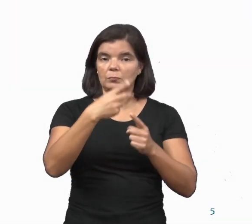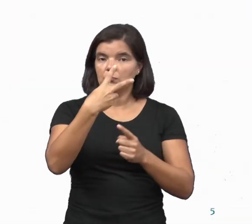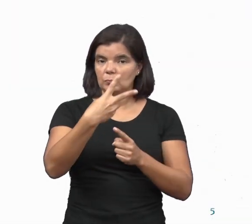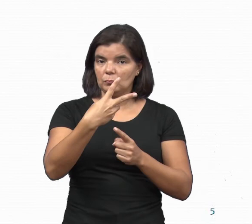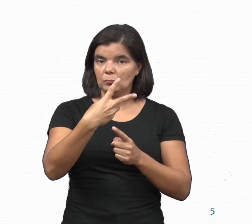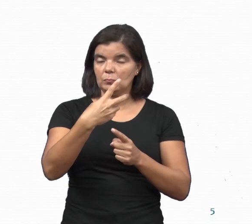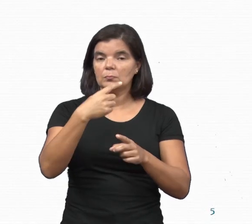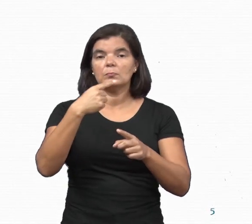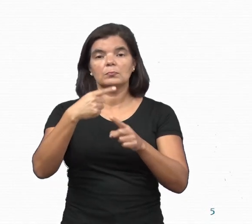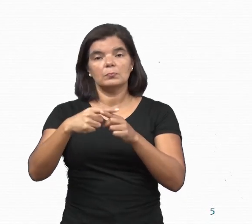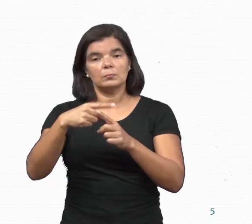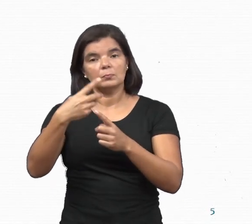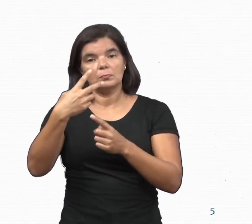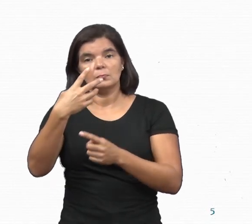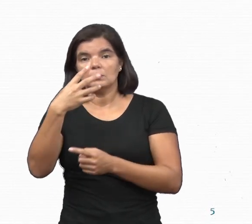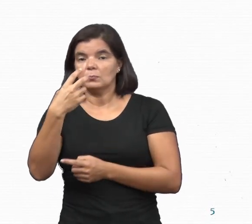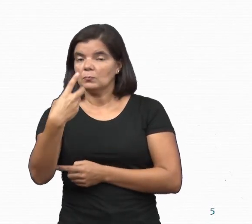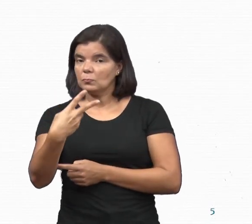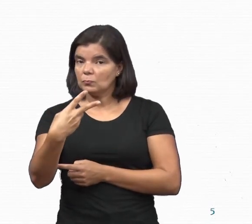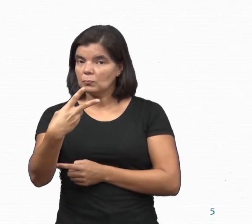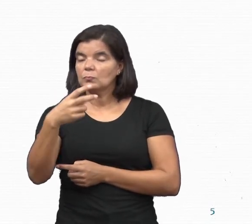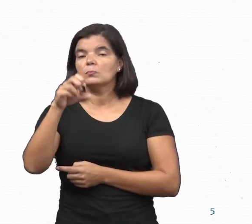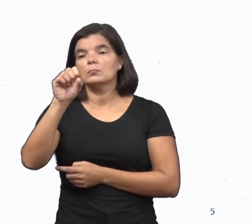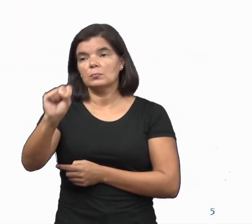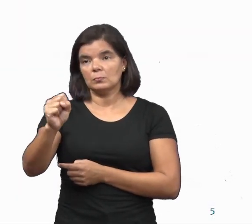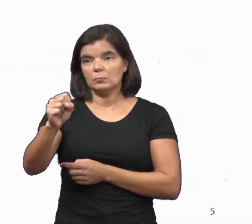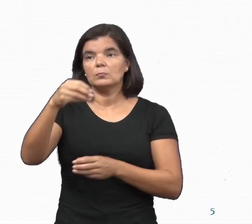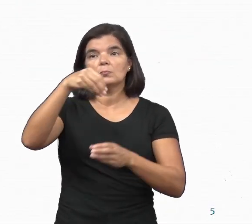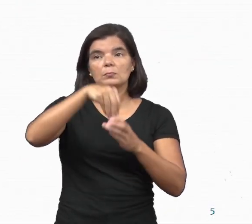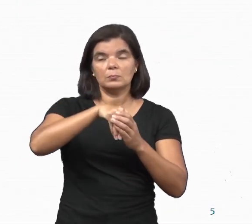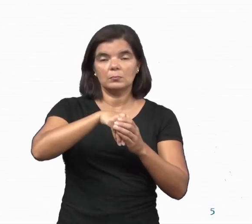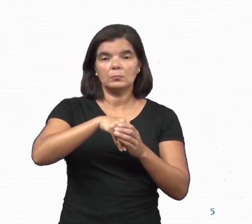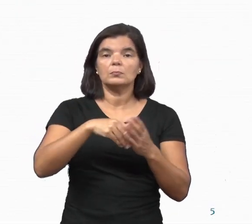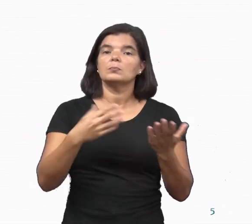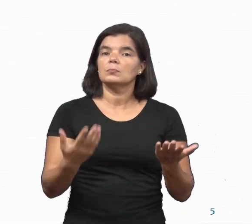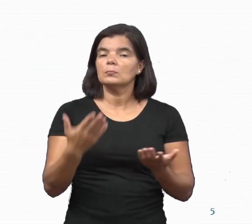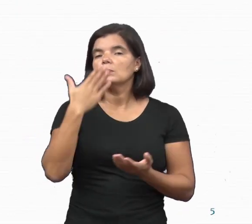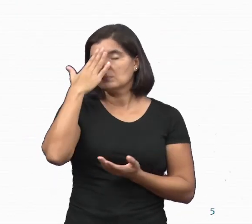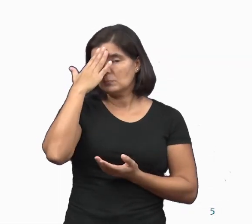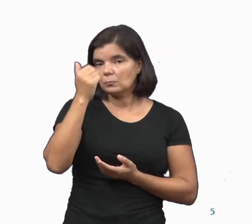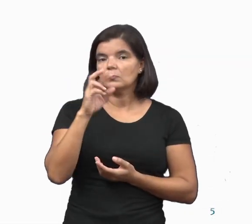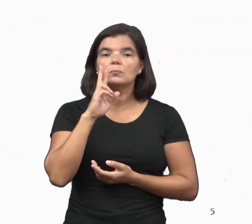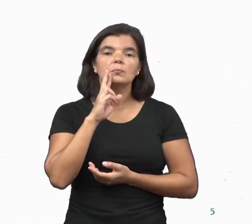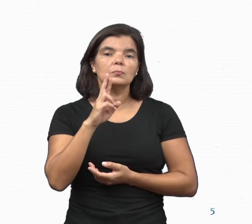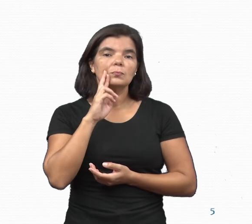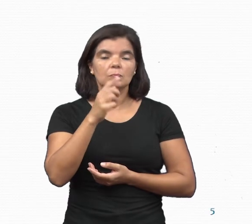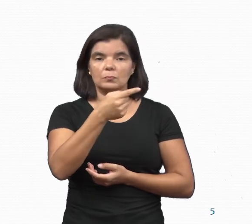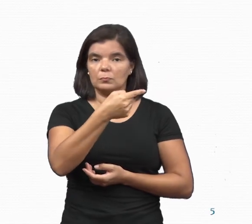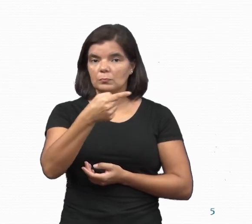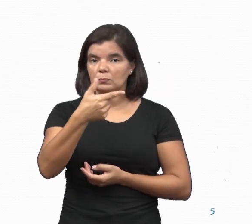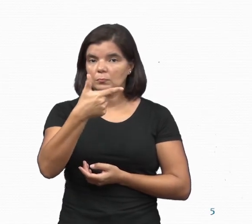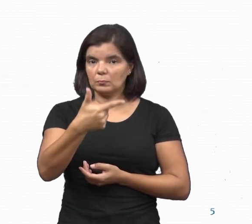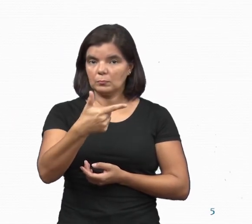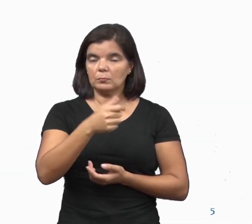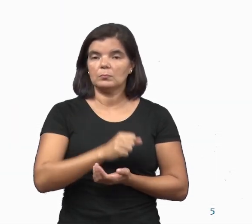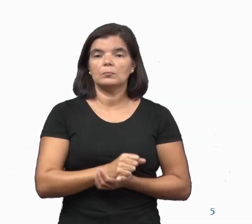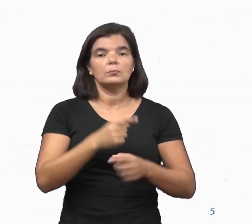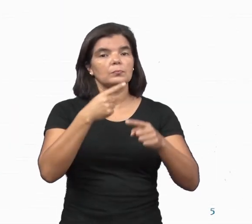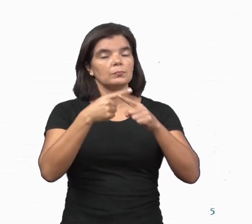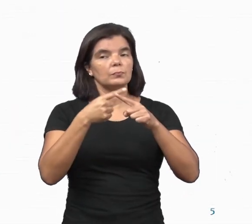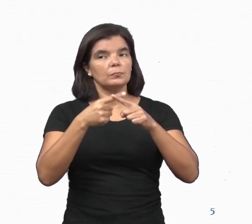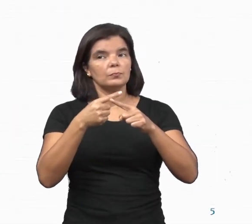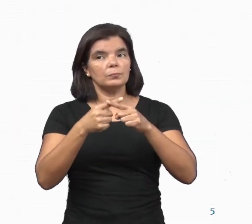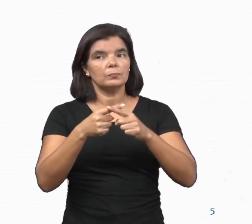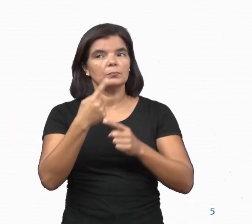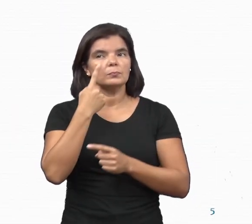4, vezes 2 dá 8. Dá exatamente o que está lá dentro. Então, eu sei que o nosso resultado aqui é menos 2. Vezes,